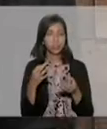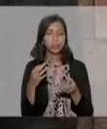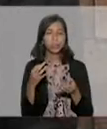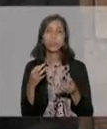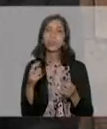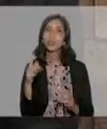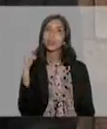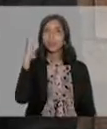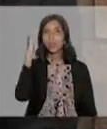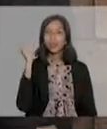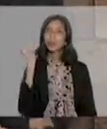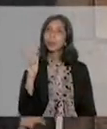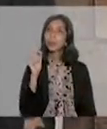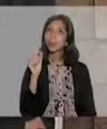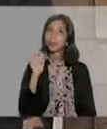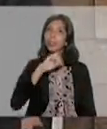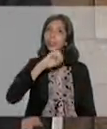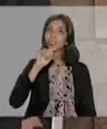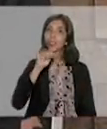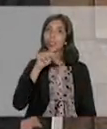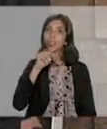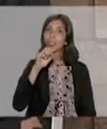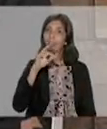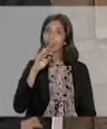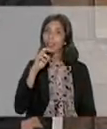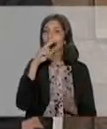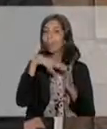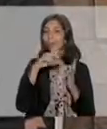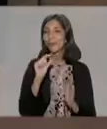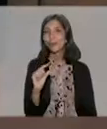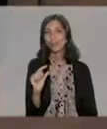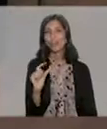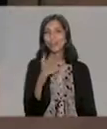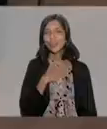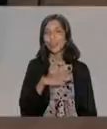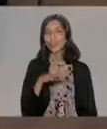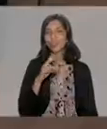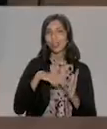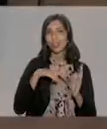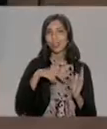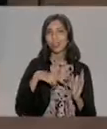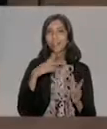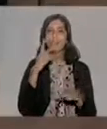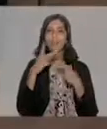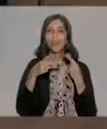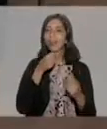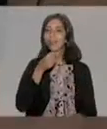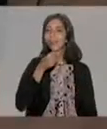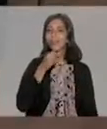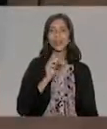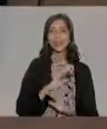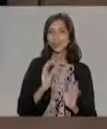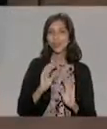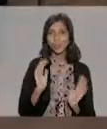quadrado. Você sabe que Dias dizia que Janete o lia muito pouco, né? Ah, é? Ele falava, ela não me lê, ela só fala na